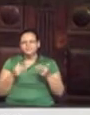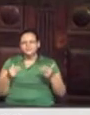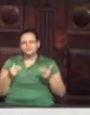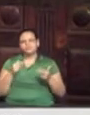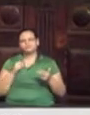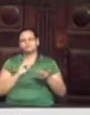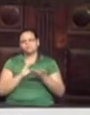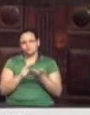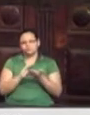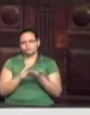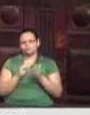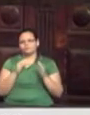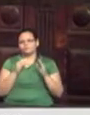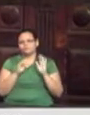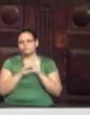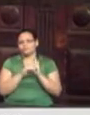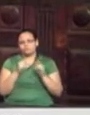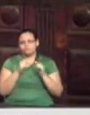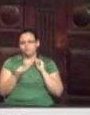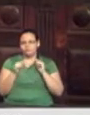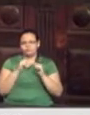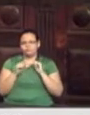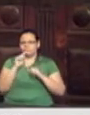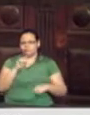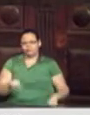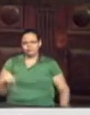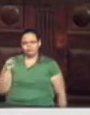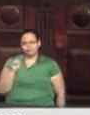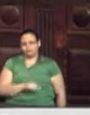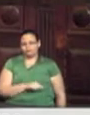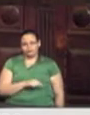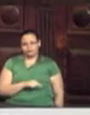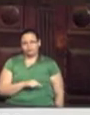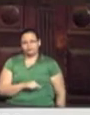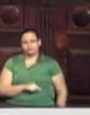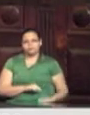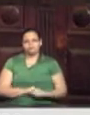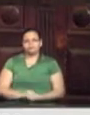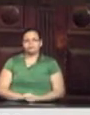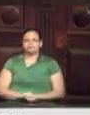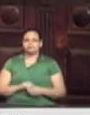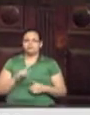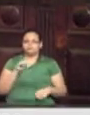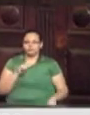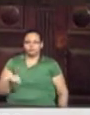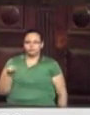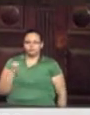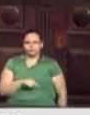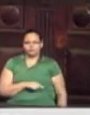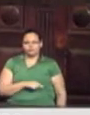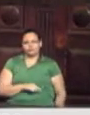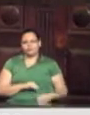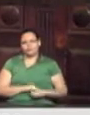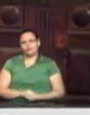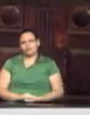é inconstitucional. Então, o veto foi do governador. E vetando,